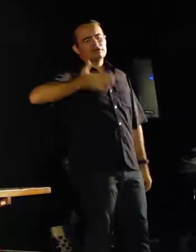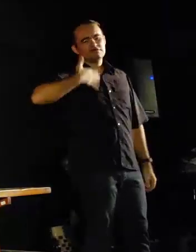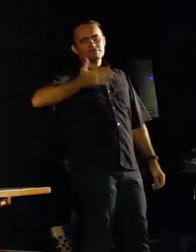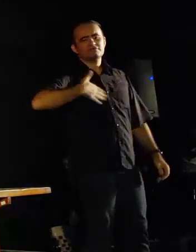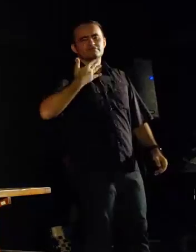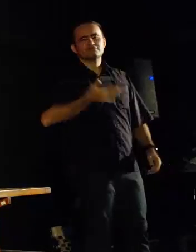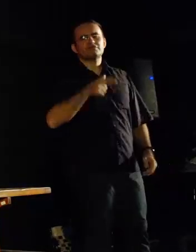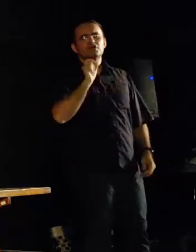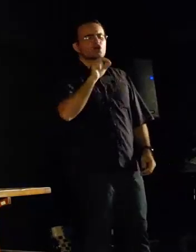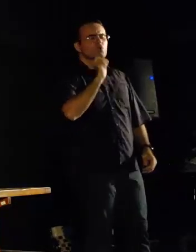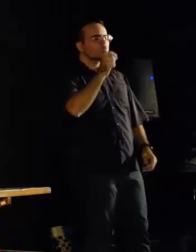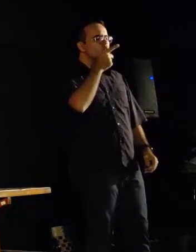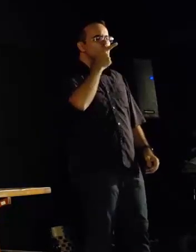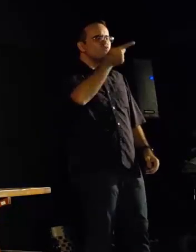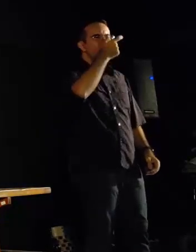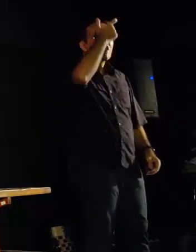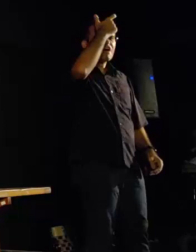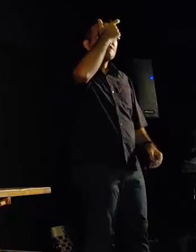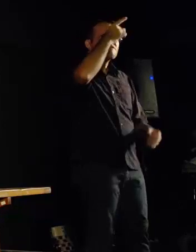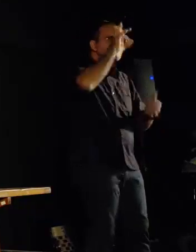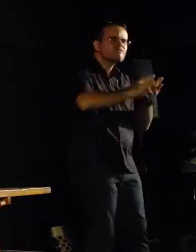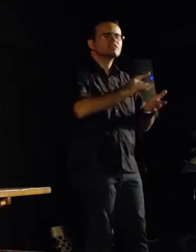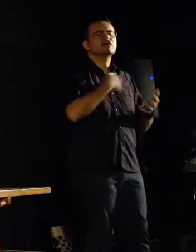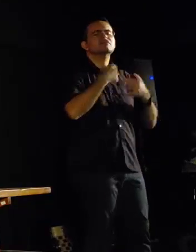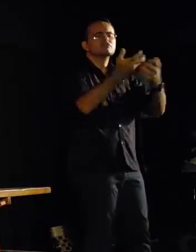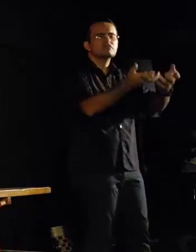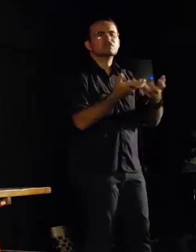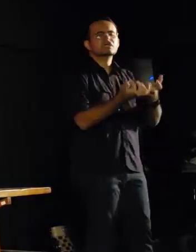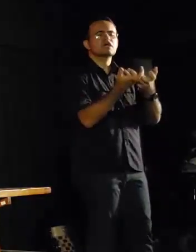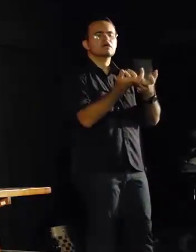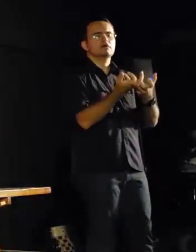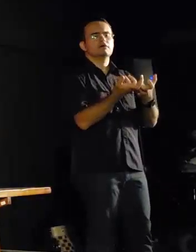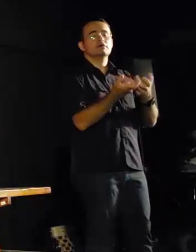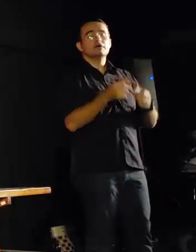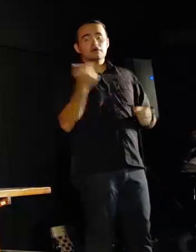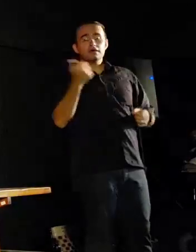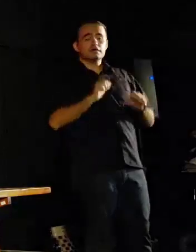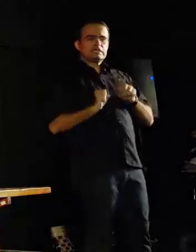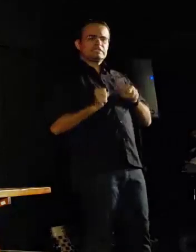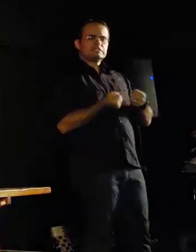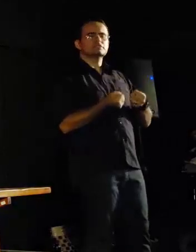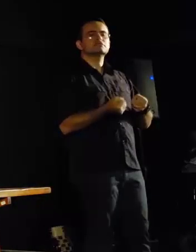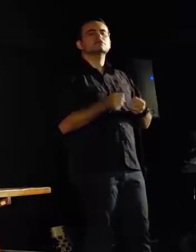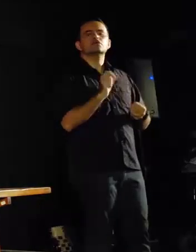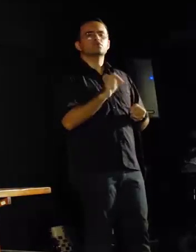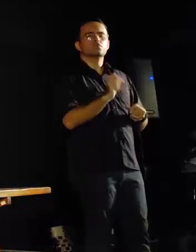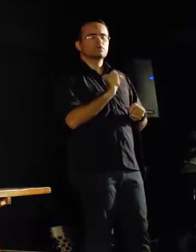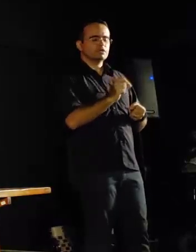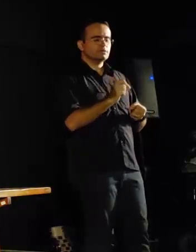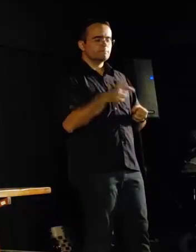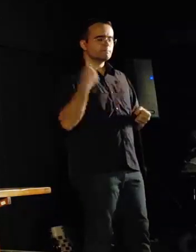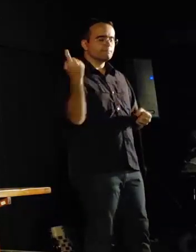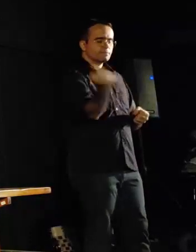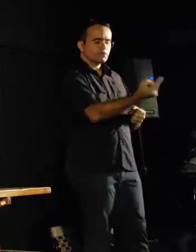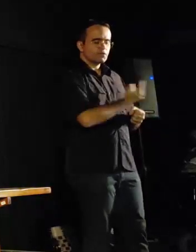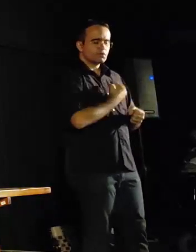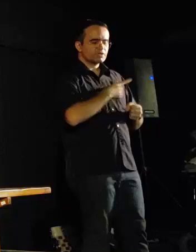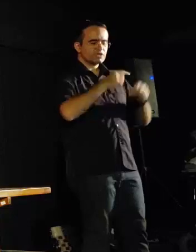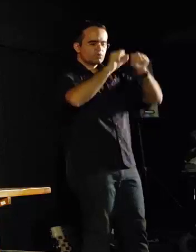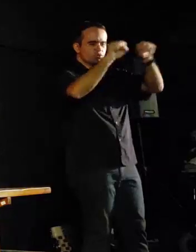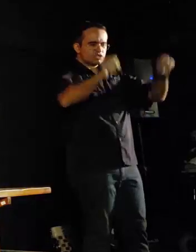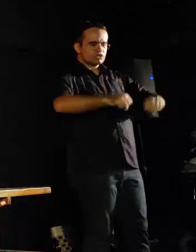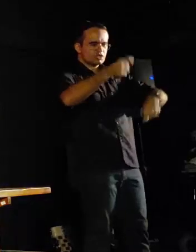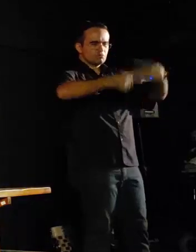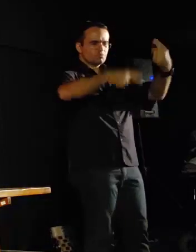nós queremos. Quer dizer, e isso eu insistiria, quer dizer, vejam, nós temos um sistema político que está